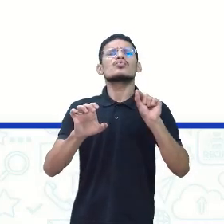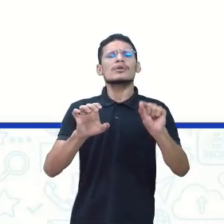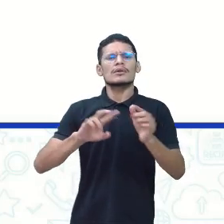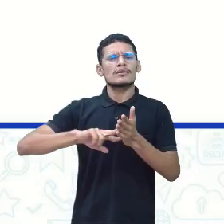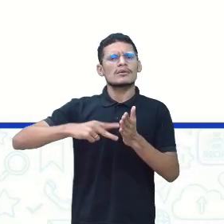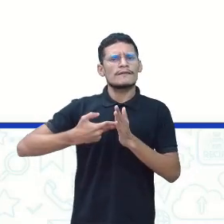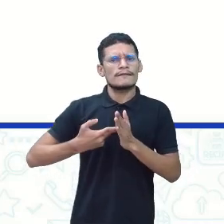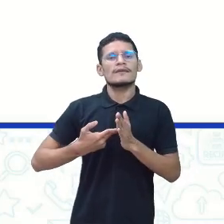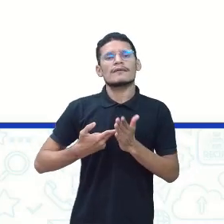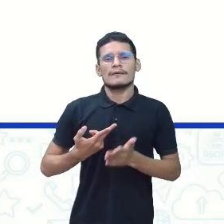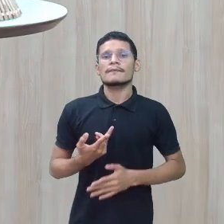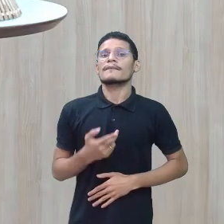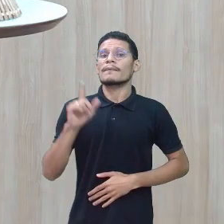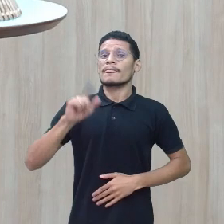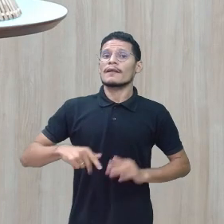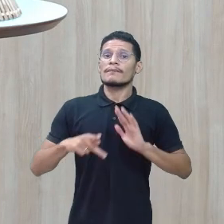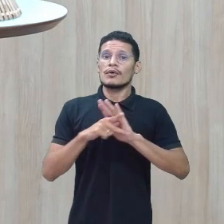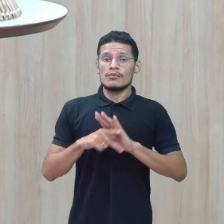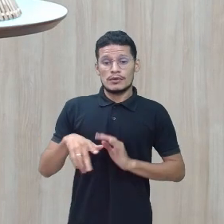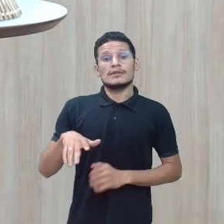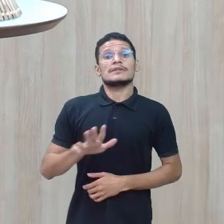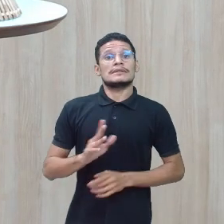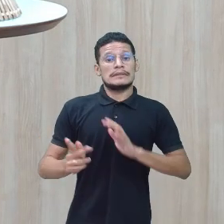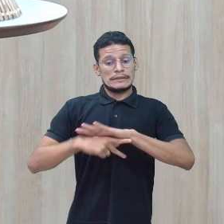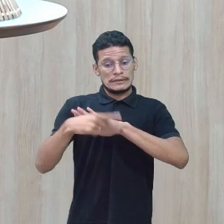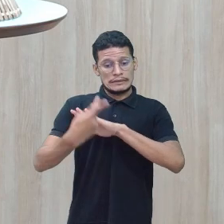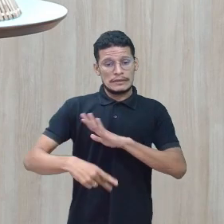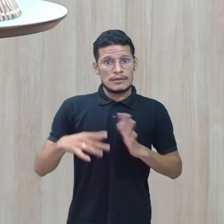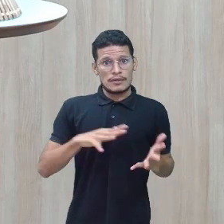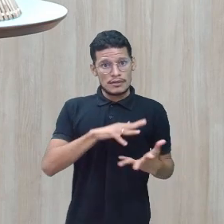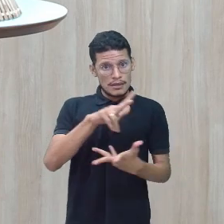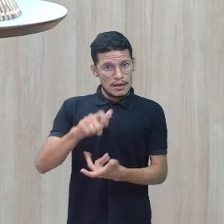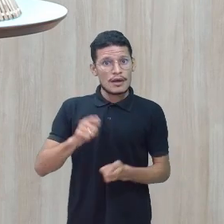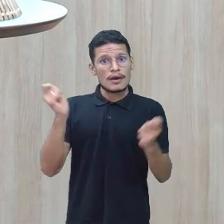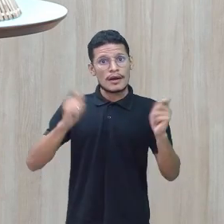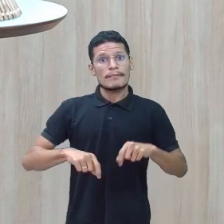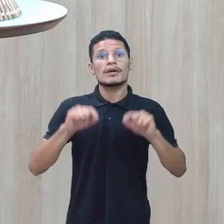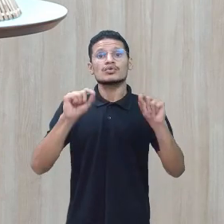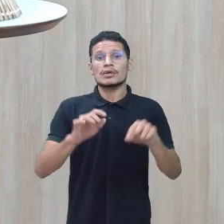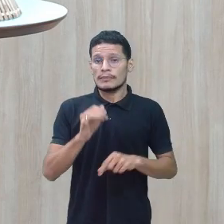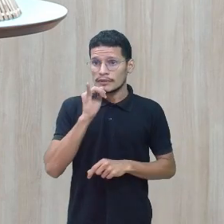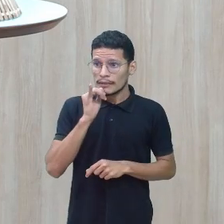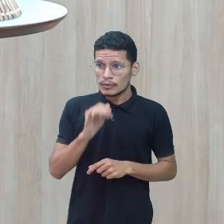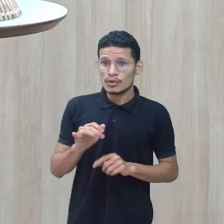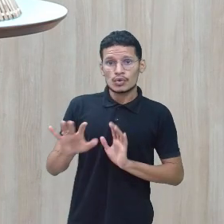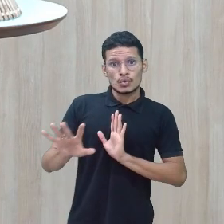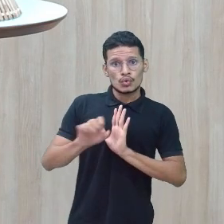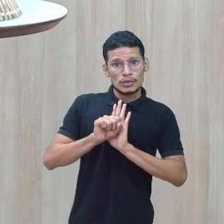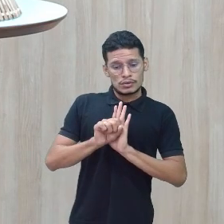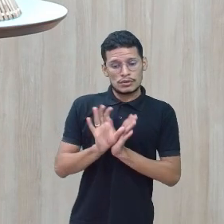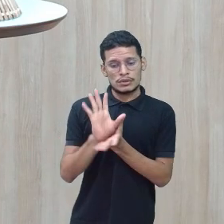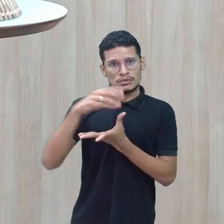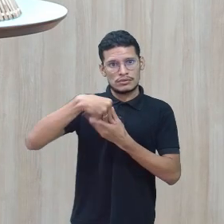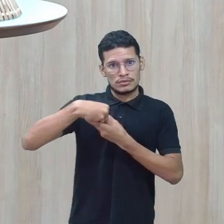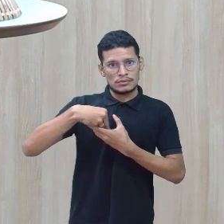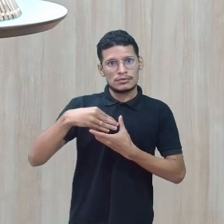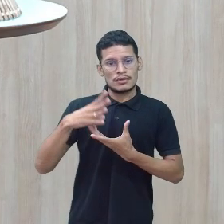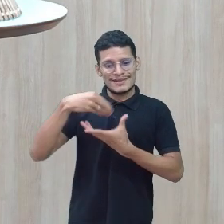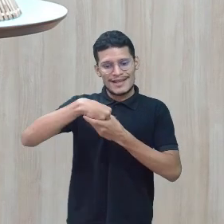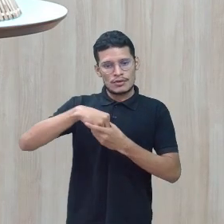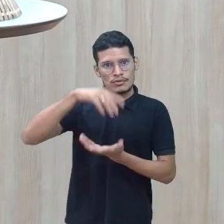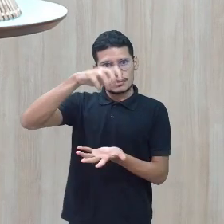gravidade, professora? É uma propriedade que a Terra tem de atrair os corpos para o centro dela.